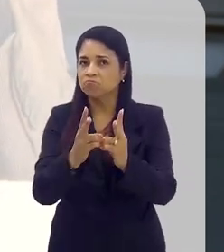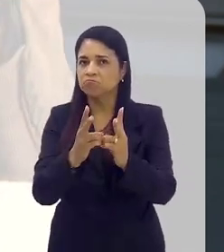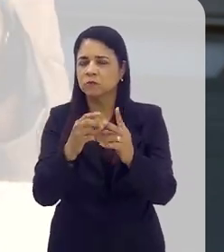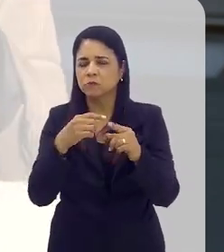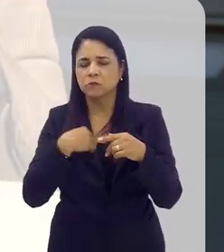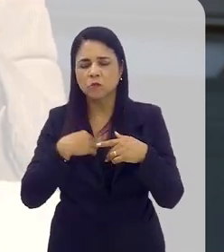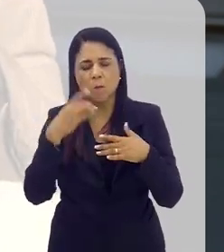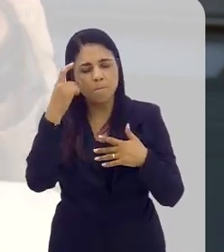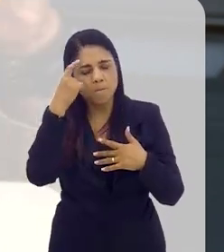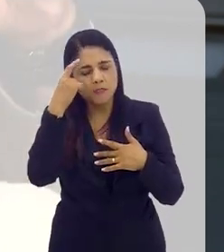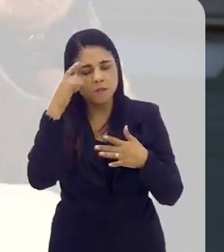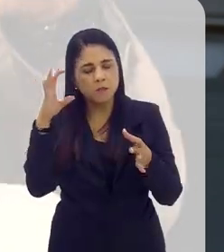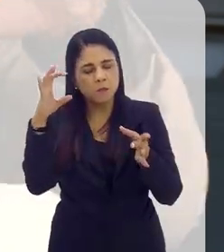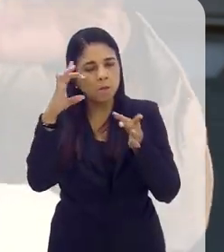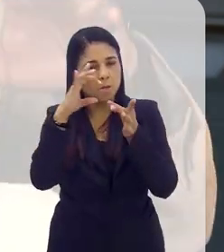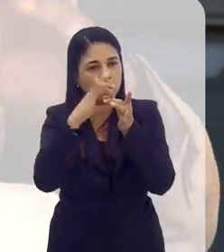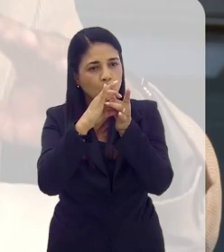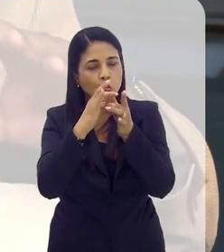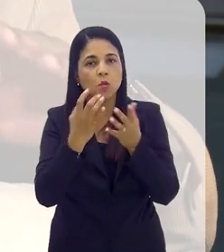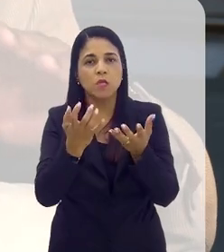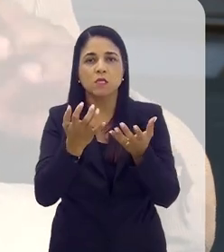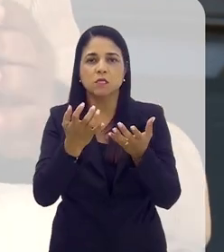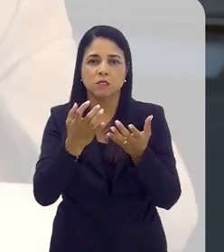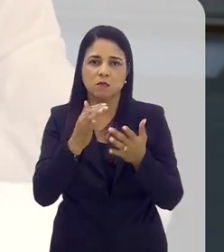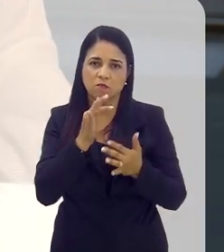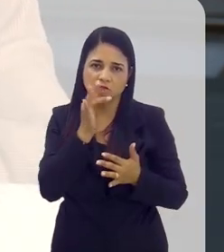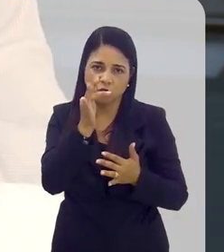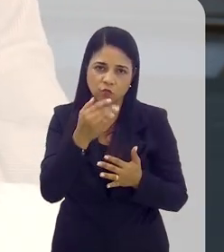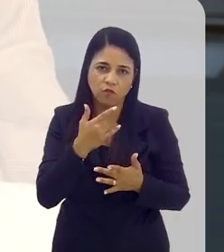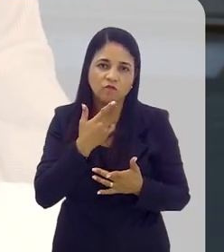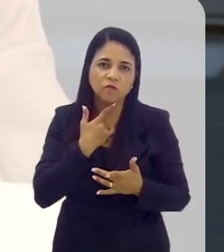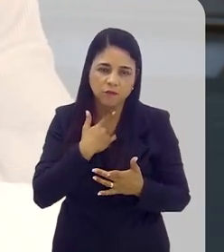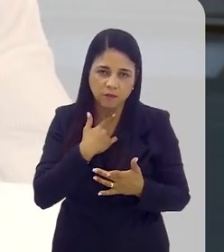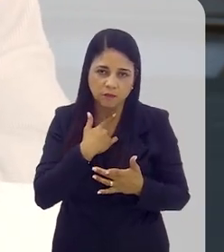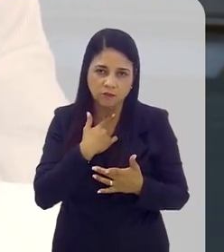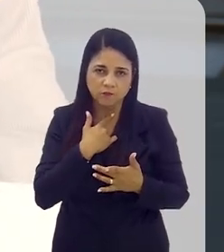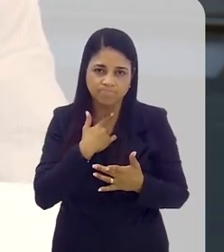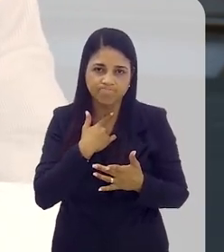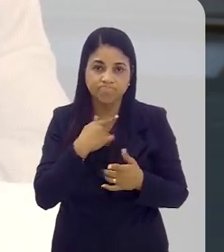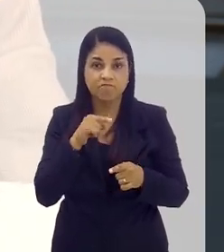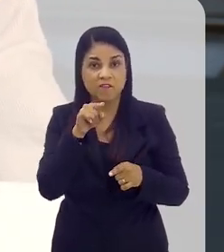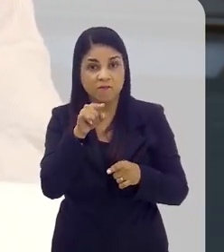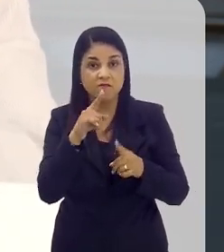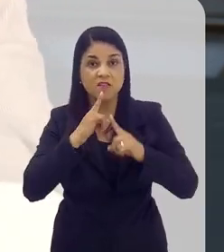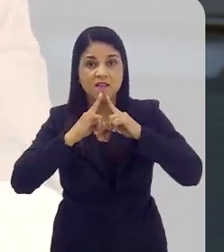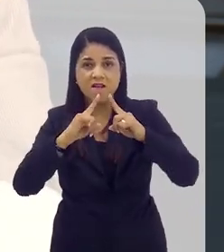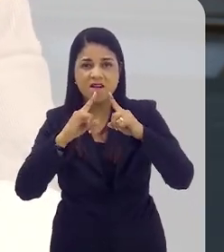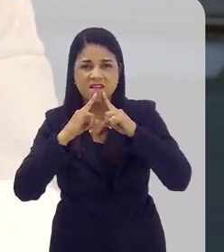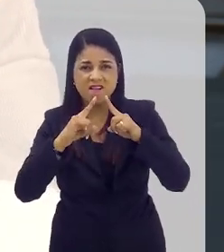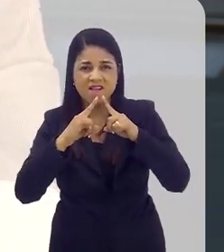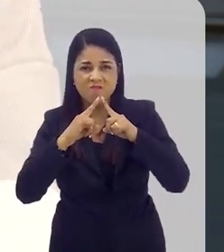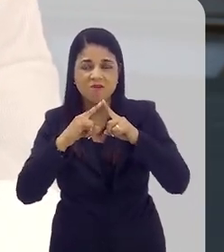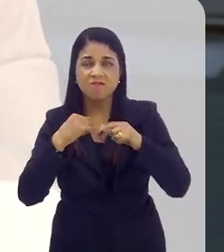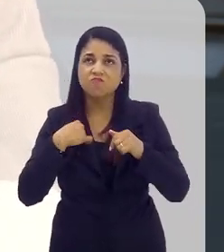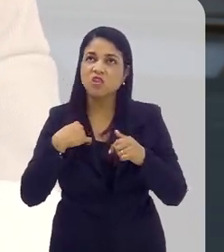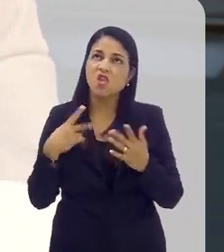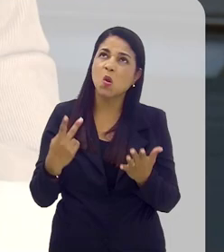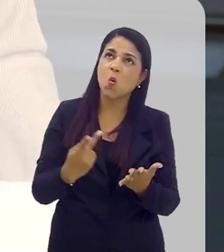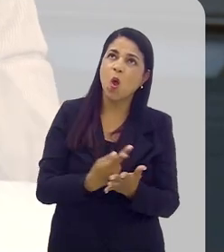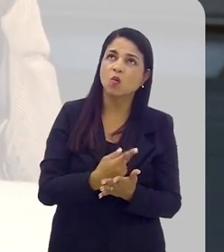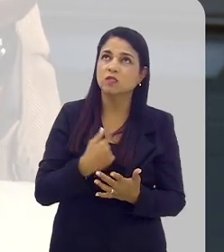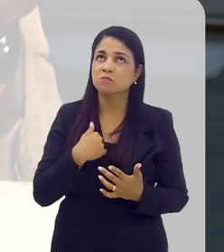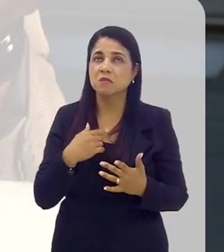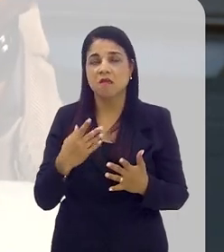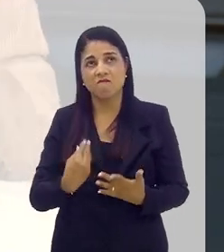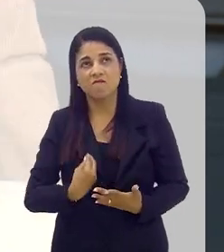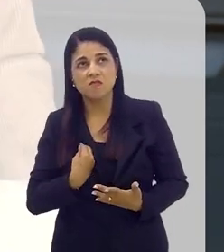não mentiu, ele se manteve mais com o seu pensamento ligado naquilo que ele queria. E